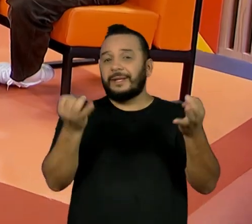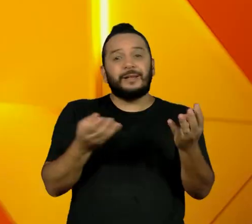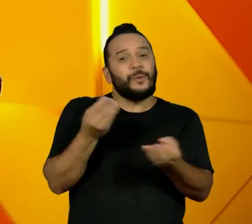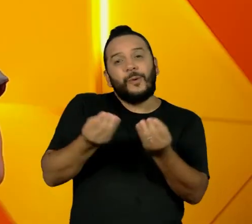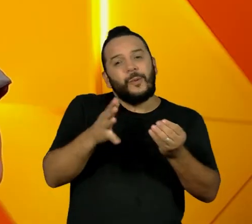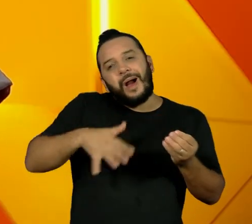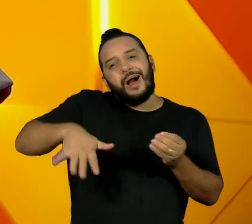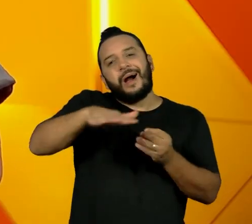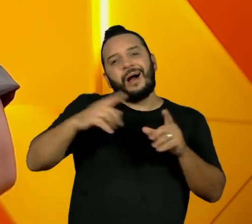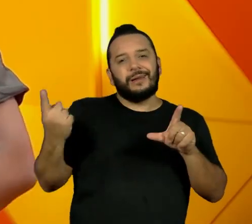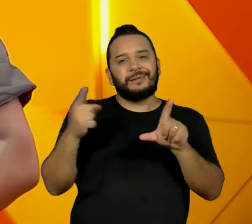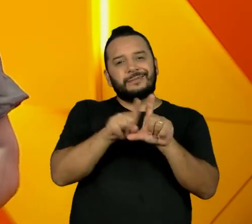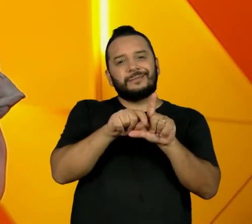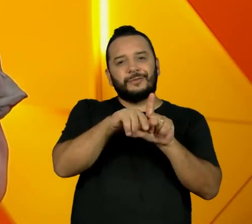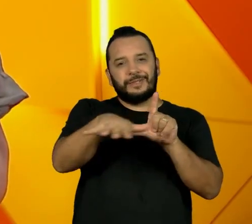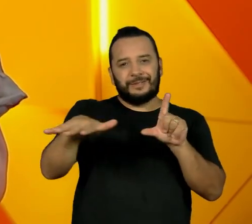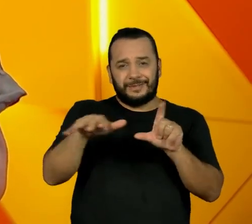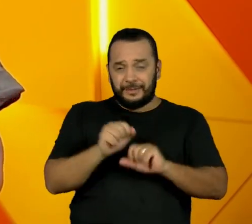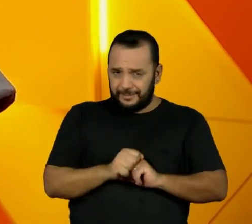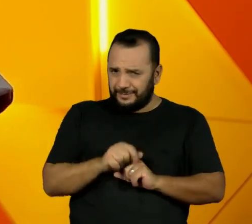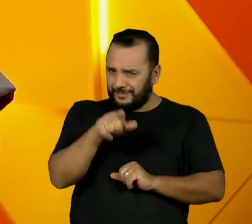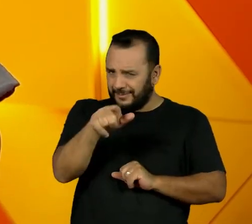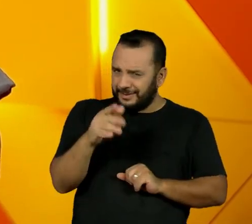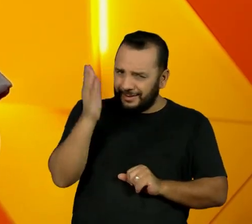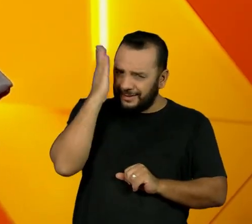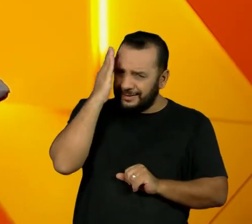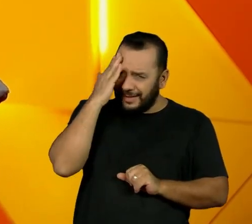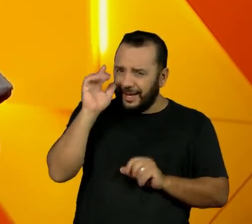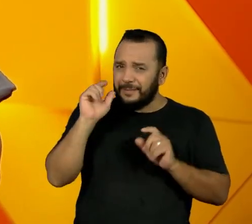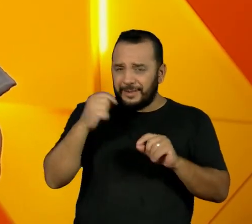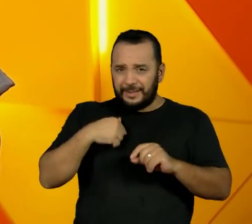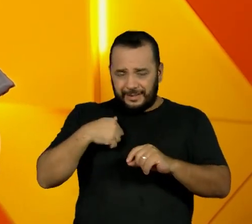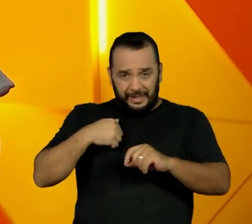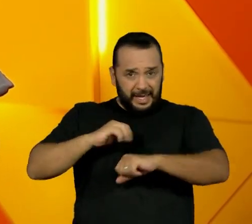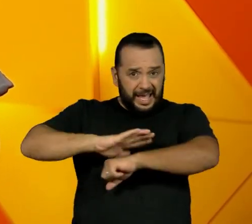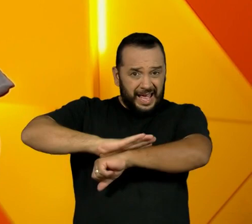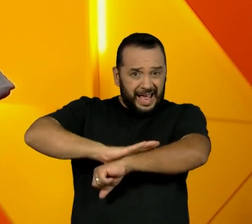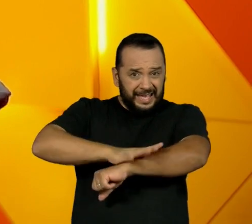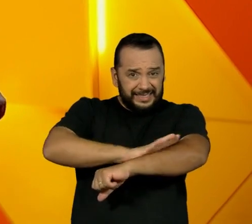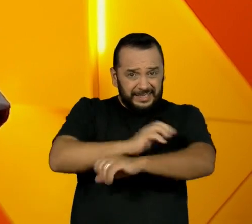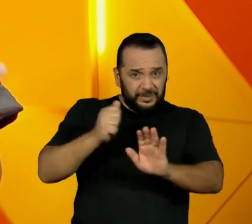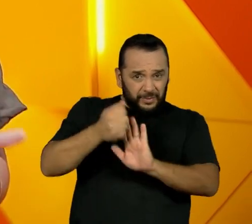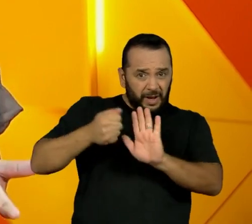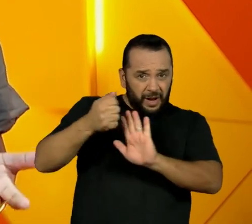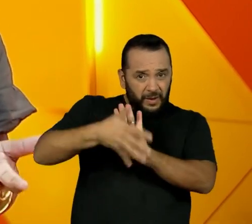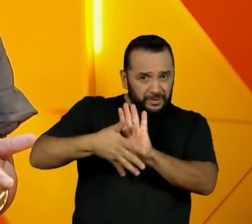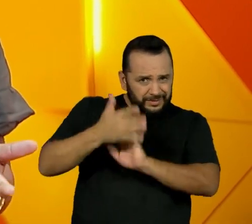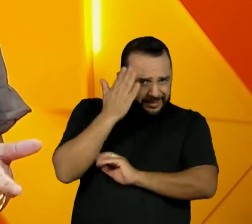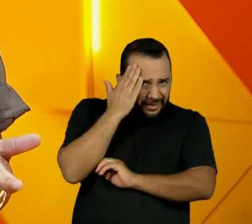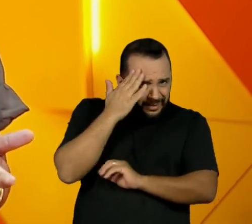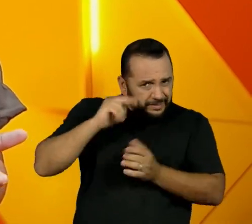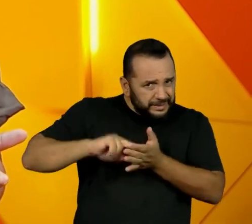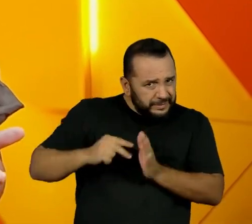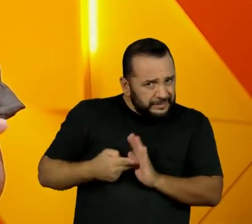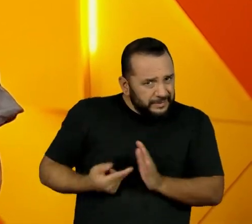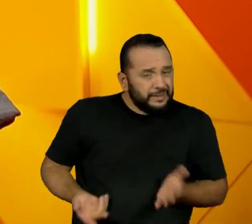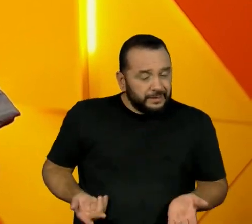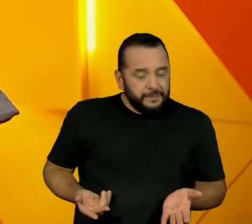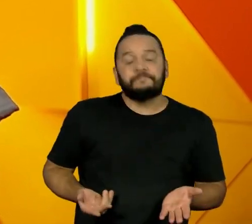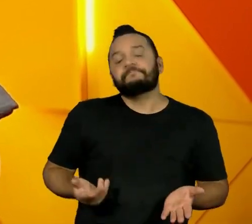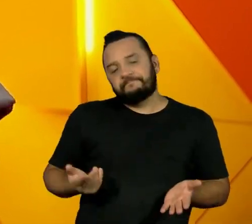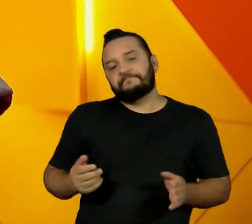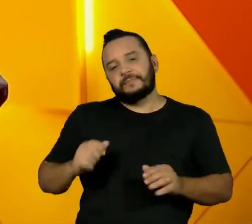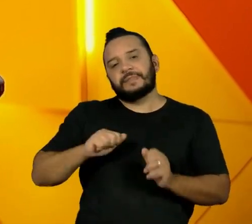influenciadores. Você sabe o que significa racismo algorítmico? Pois o Estação Livre aproveitou o lançamento